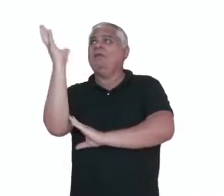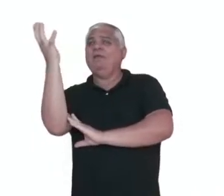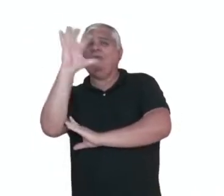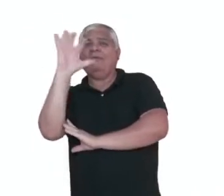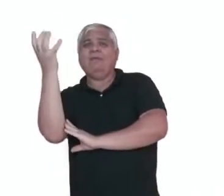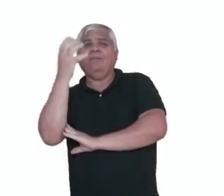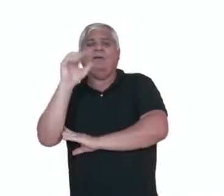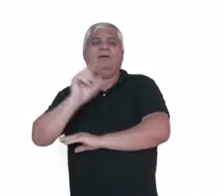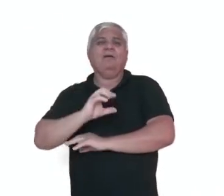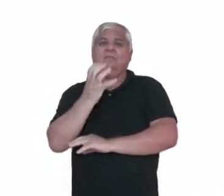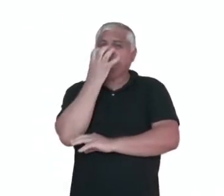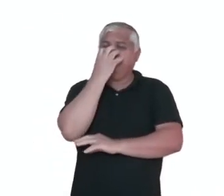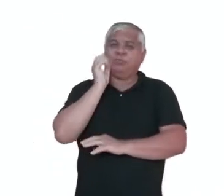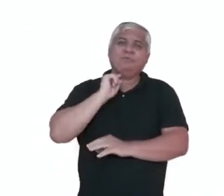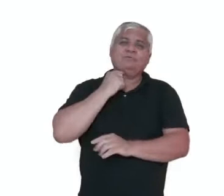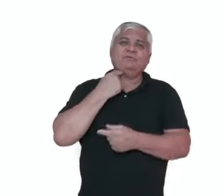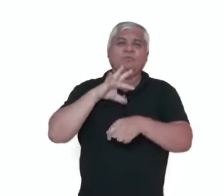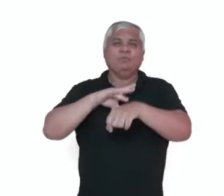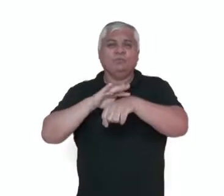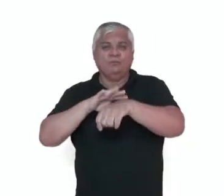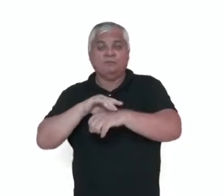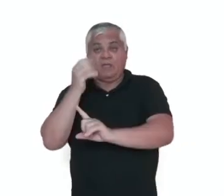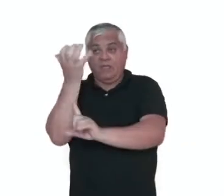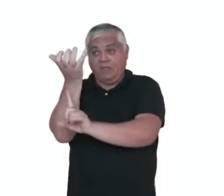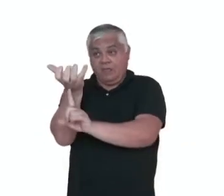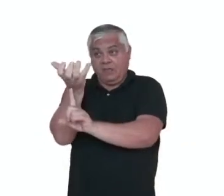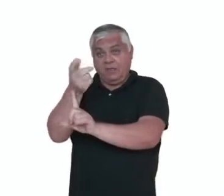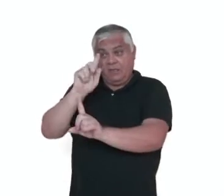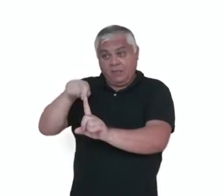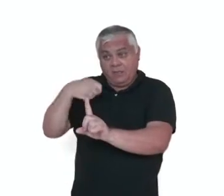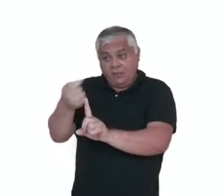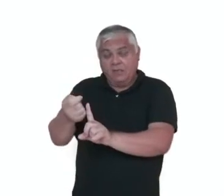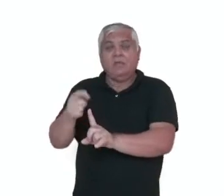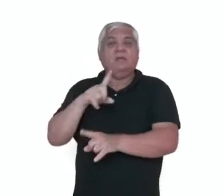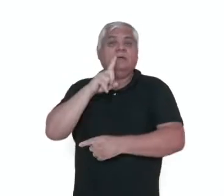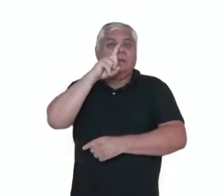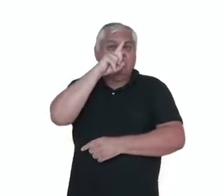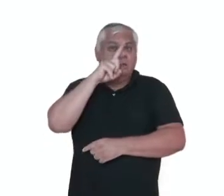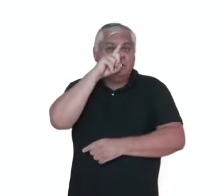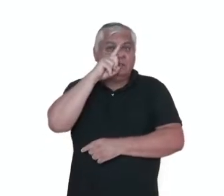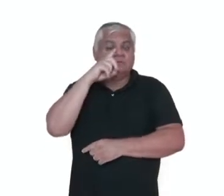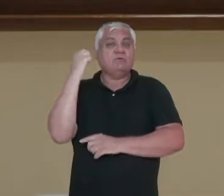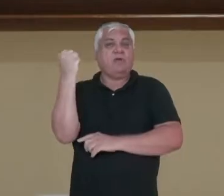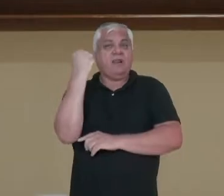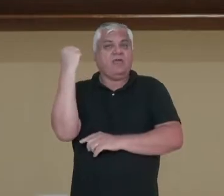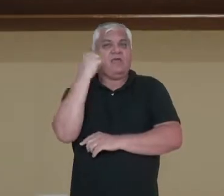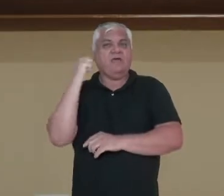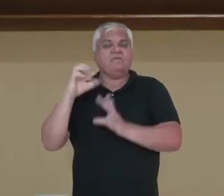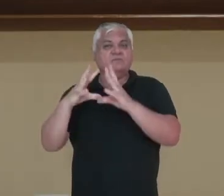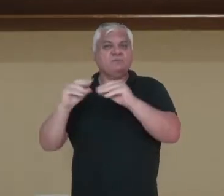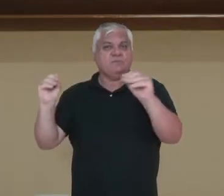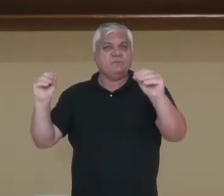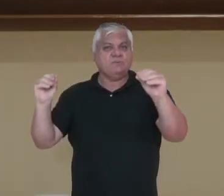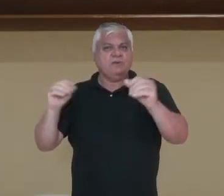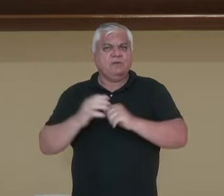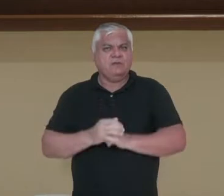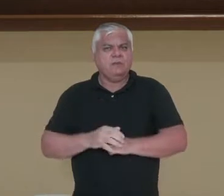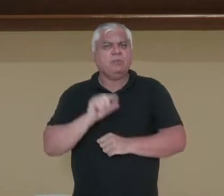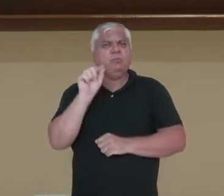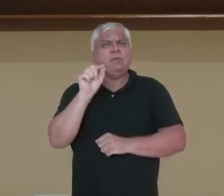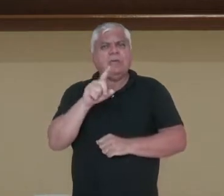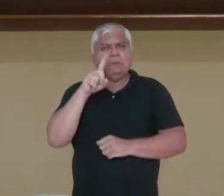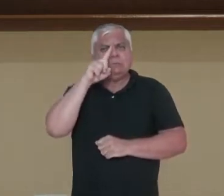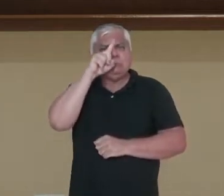doenças. A araucária está atualmente classificada como espécie em risco extremo de extinção. O que seria um risco extremo